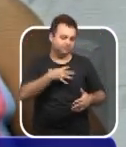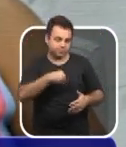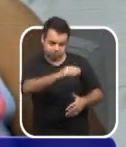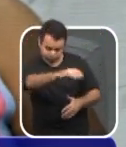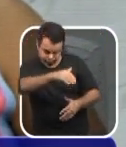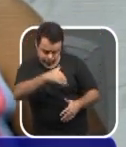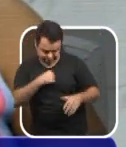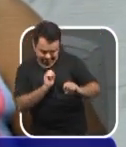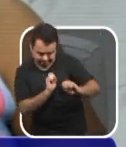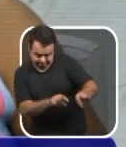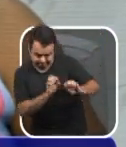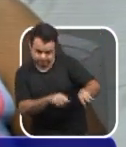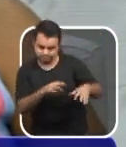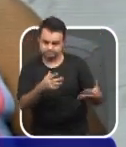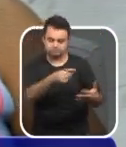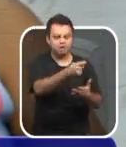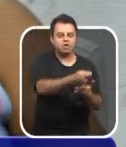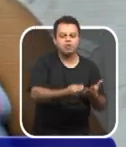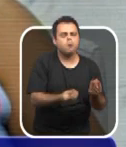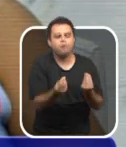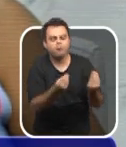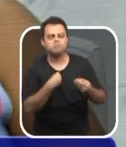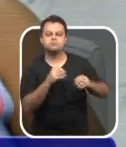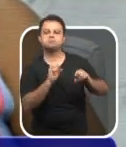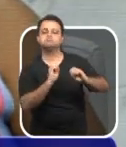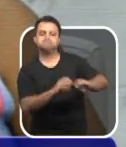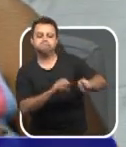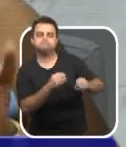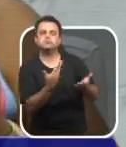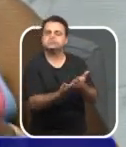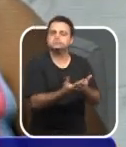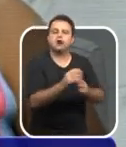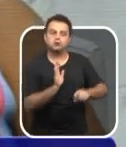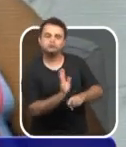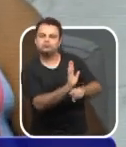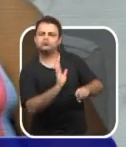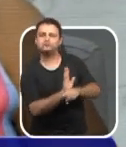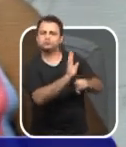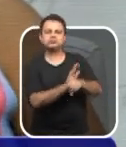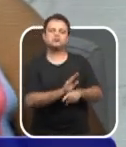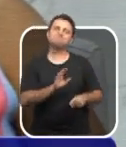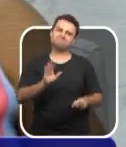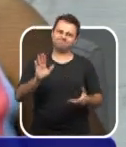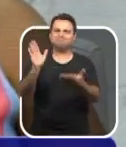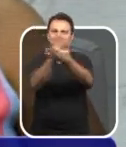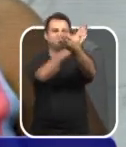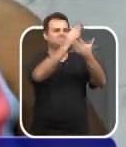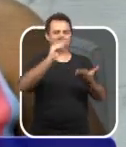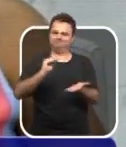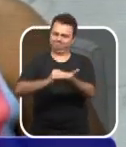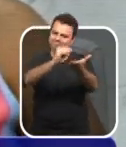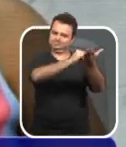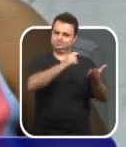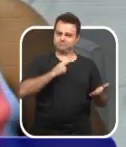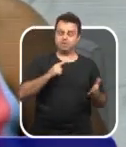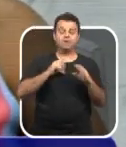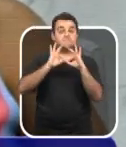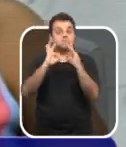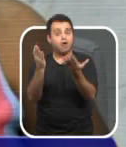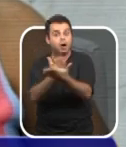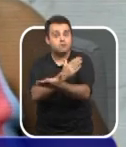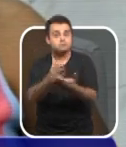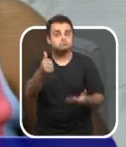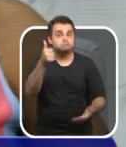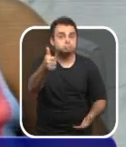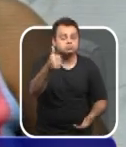a criança, de fazer as tarefas. Até numa escola eu parabenizei algumas famílias que se